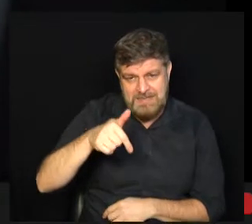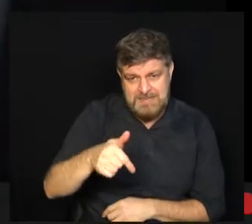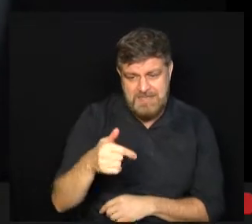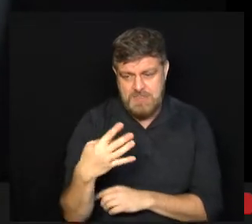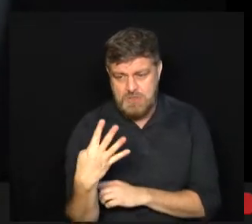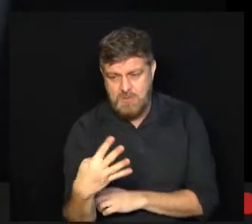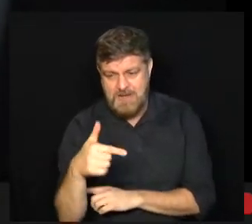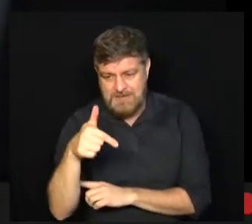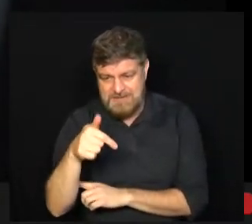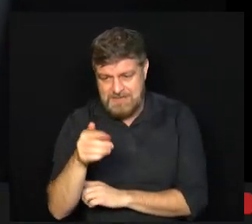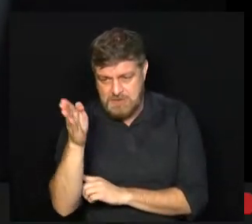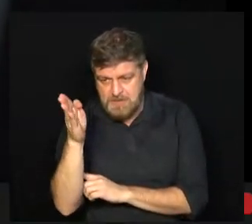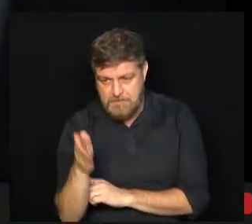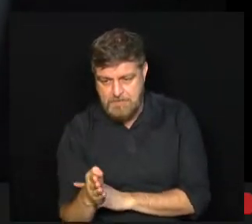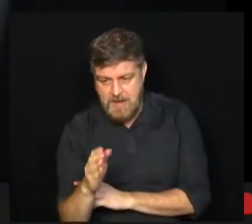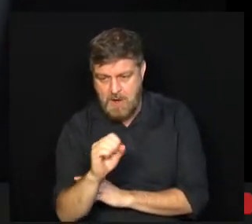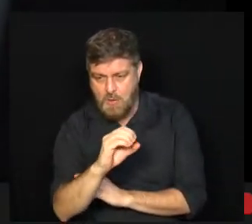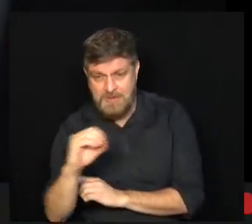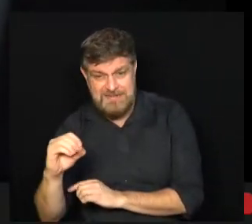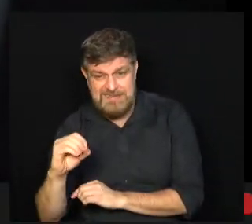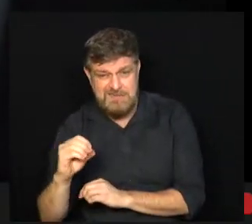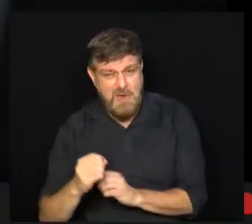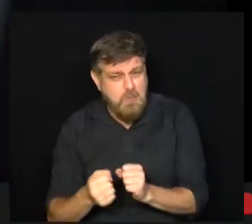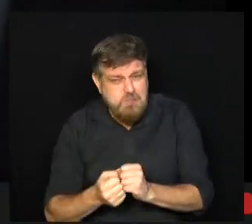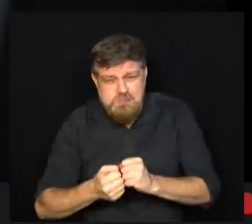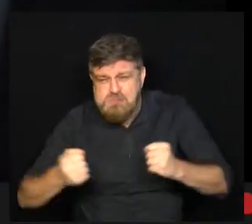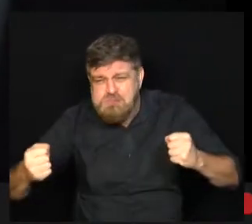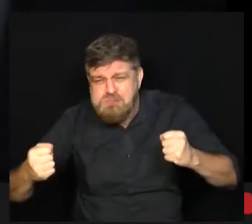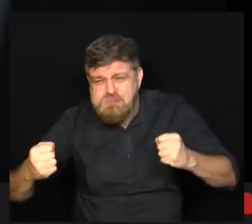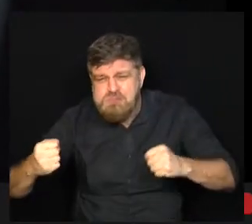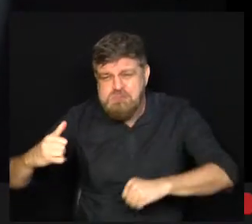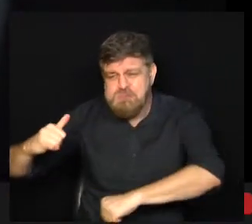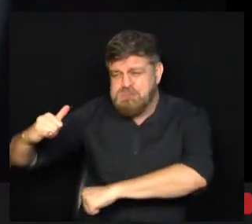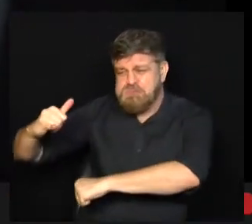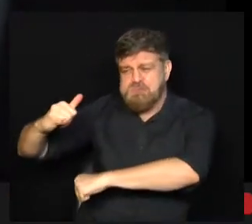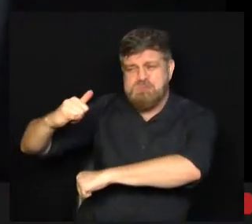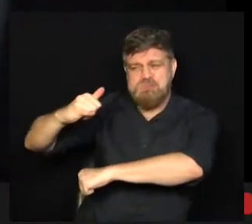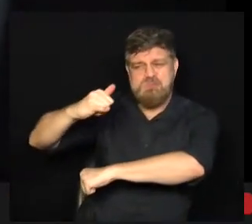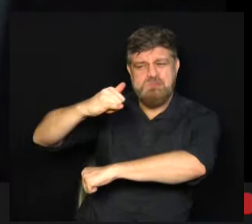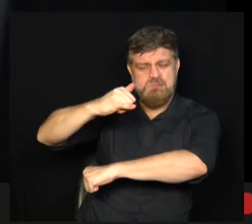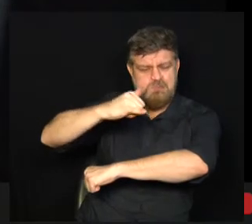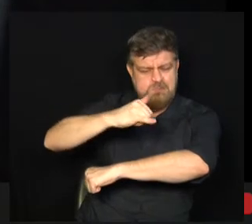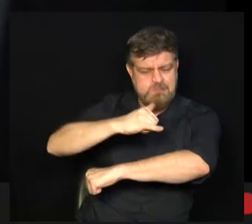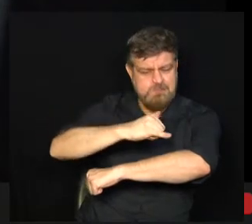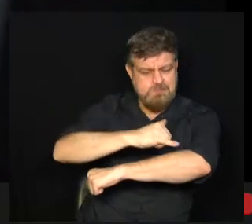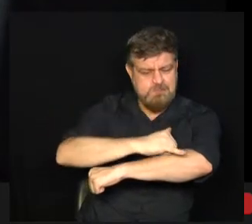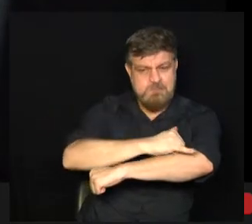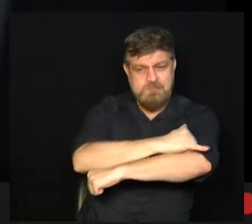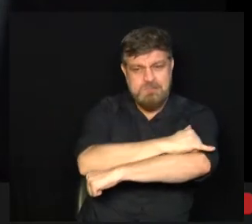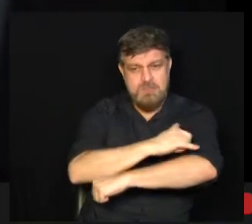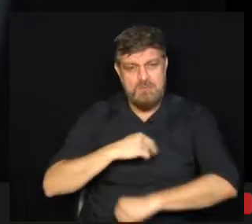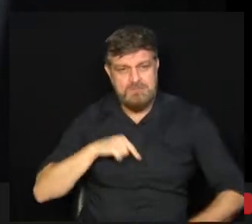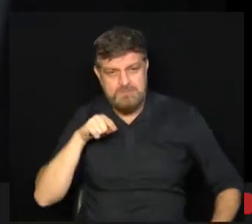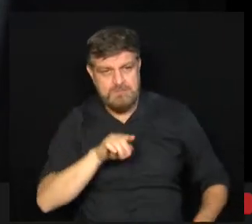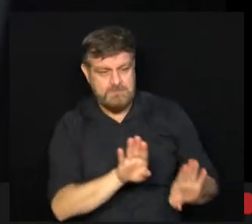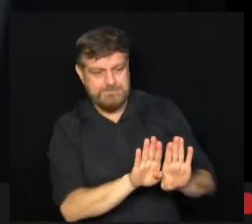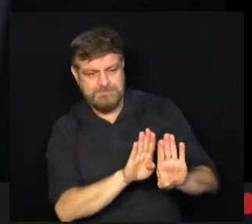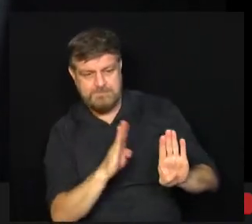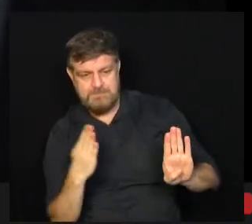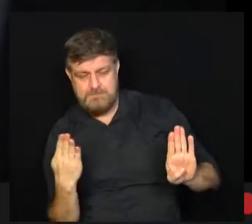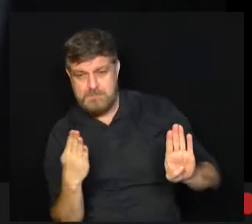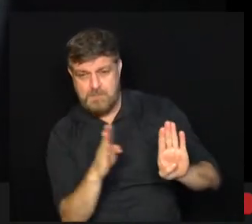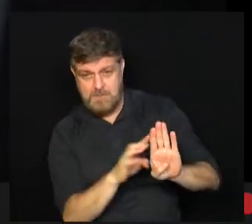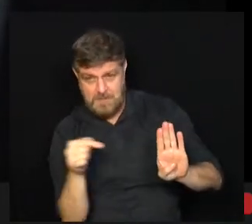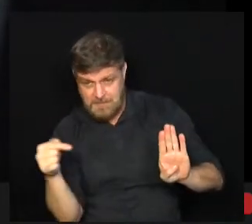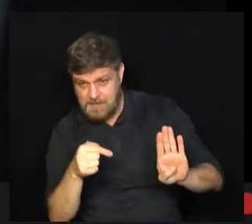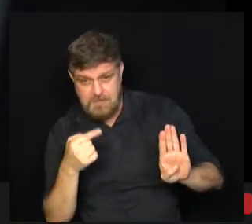747-800, que é o maior cargueiro do mundo. E vira e mexe, você está ali no portão chamado Eco 8º,